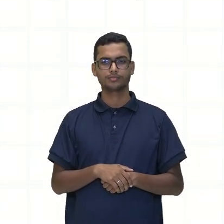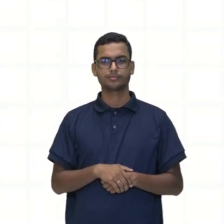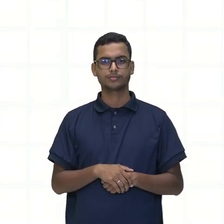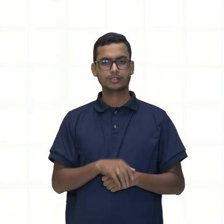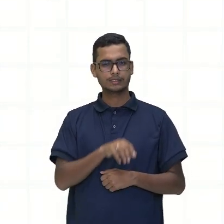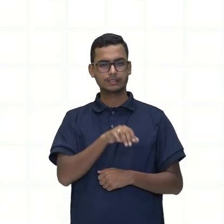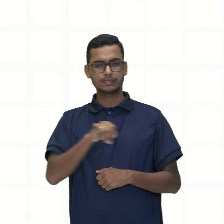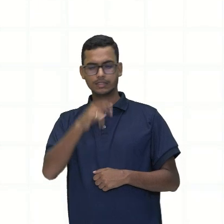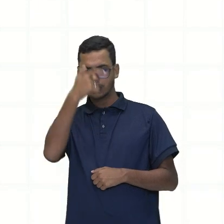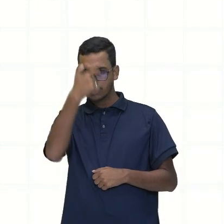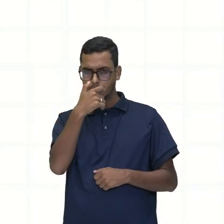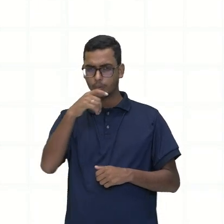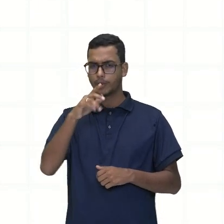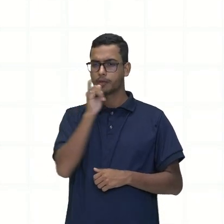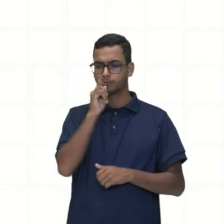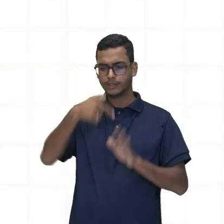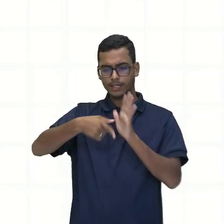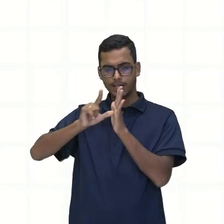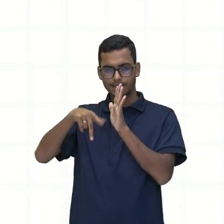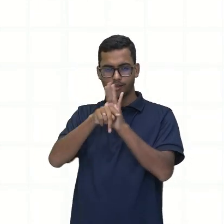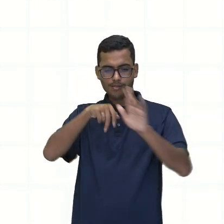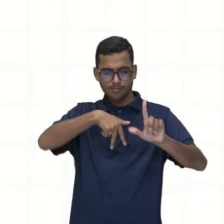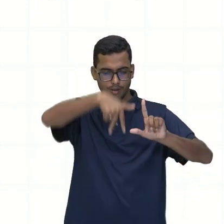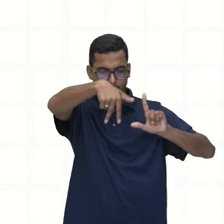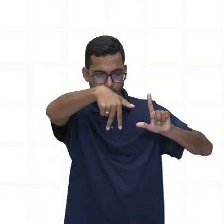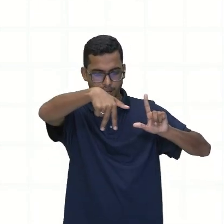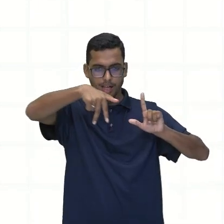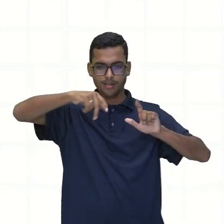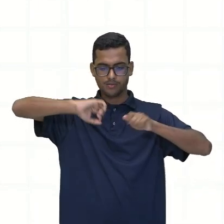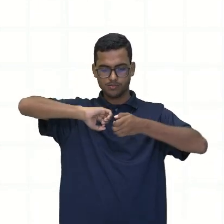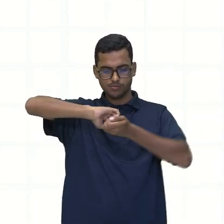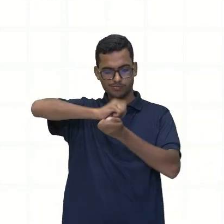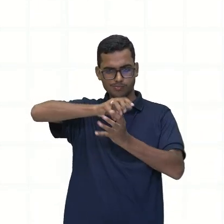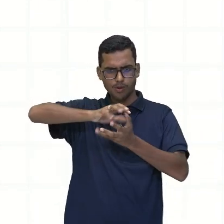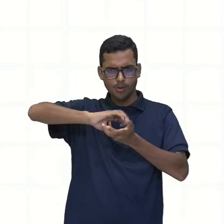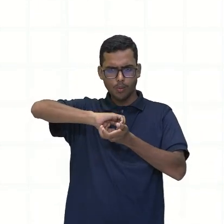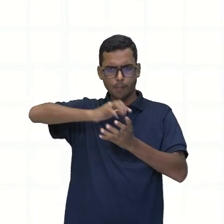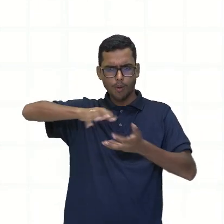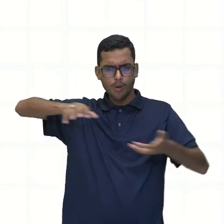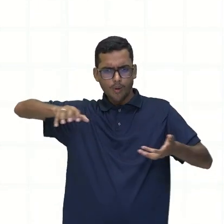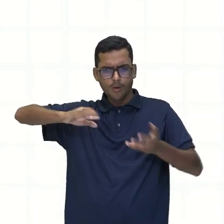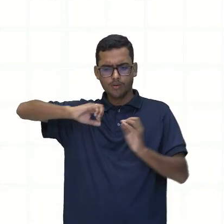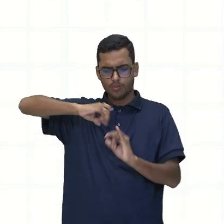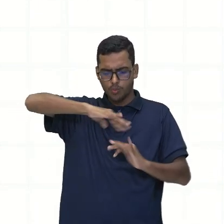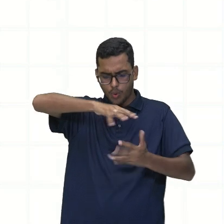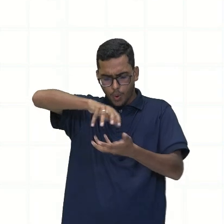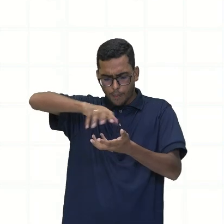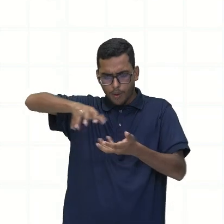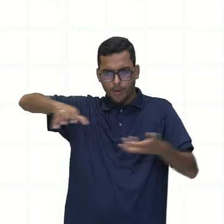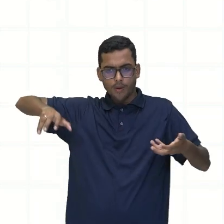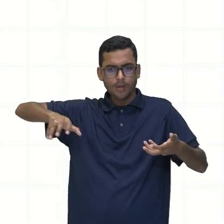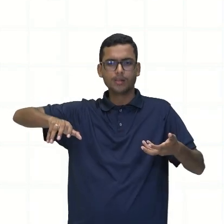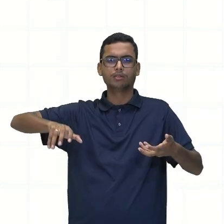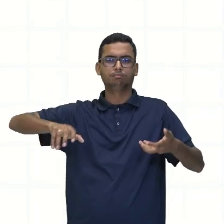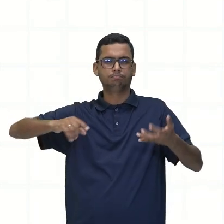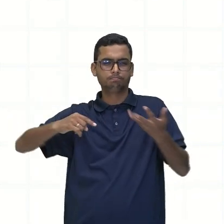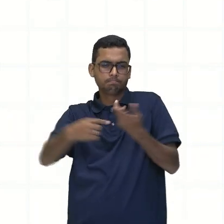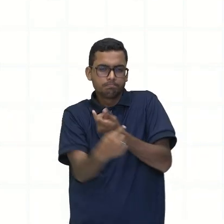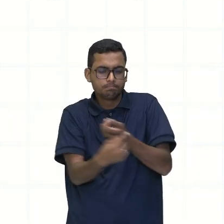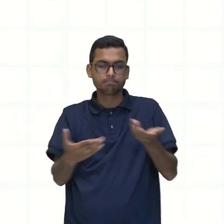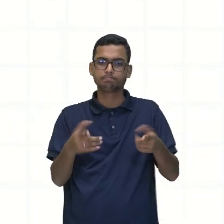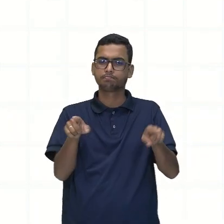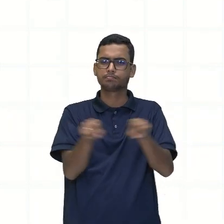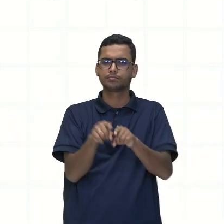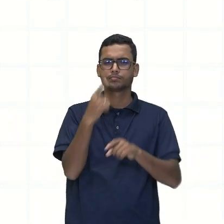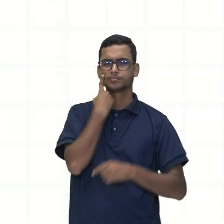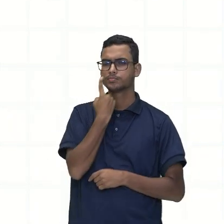verdade, que está falando do metaverso, não é? Mas você tem aqui no título do texto, ó. What?